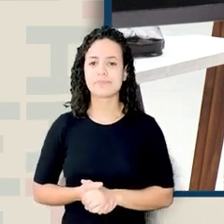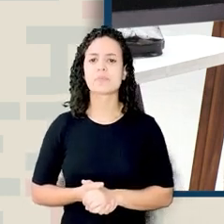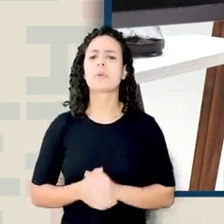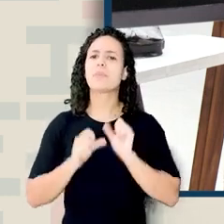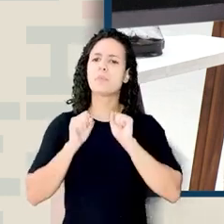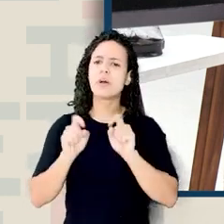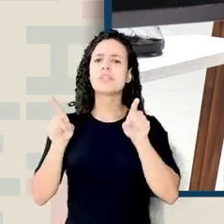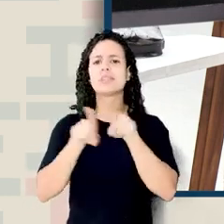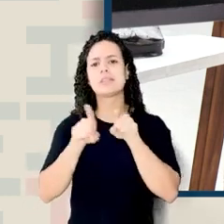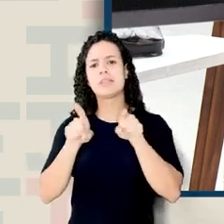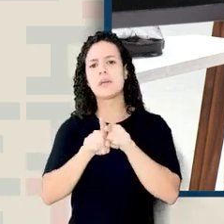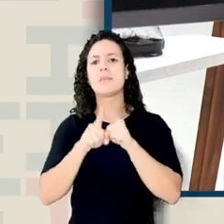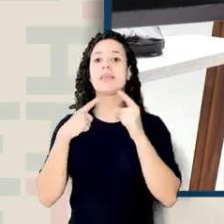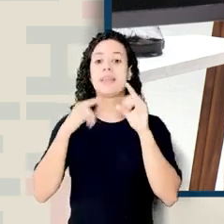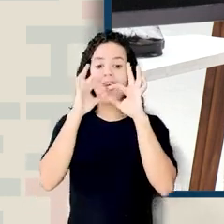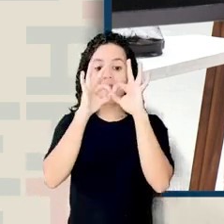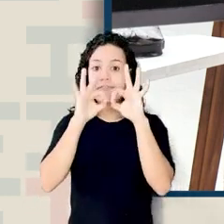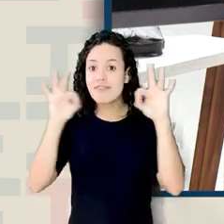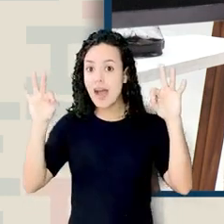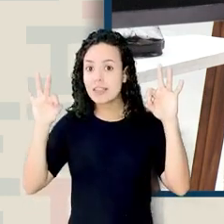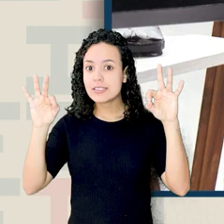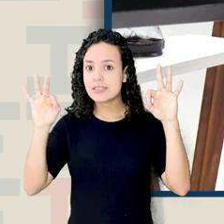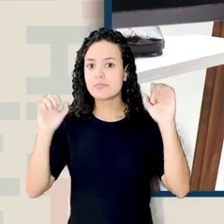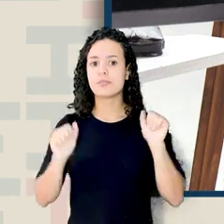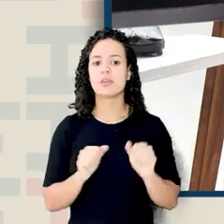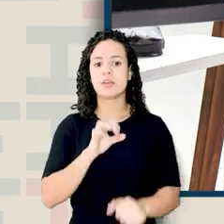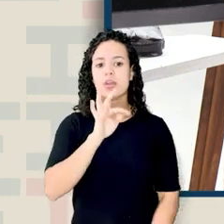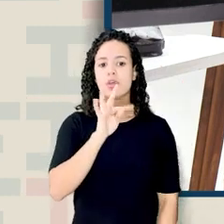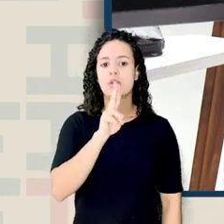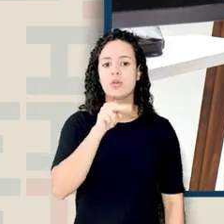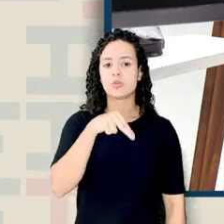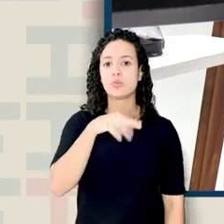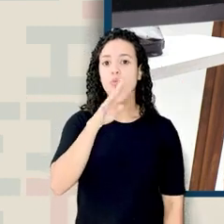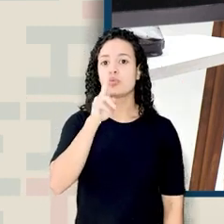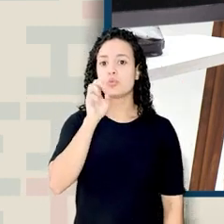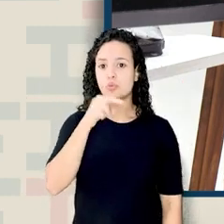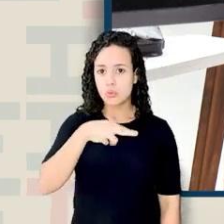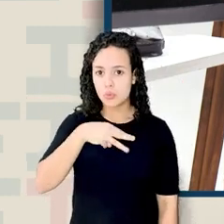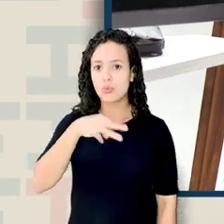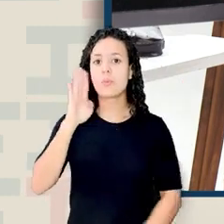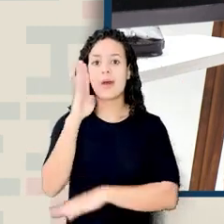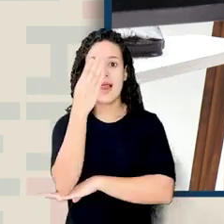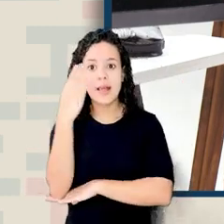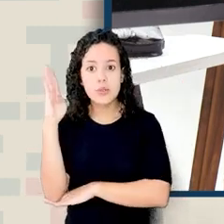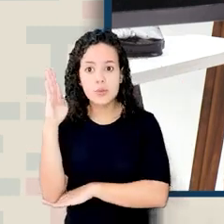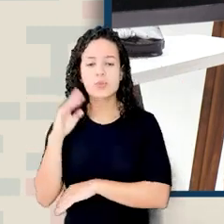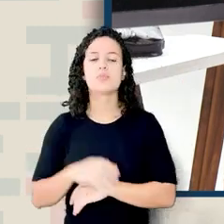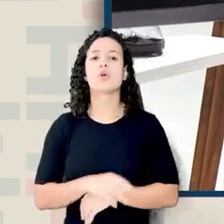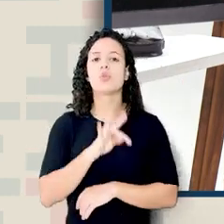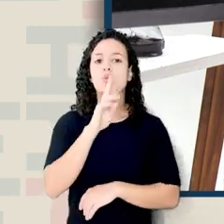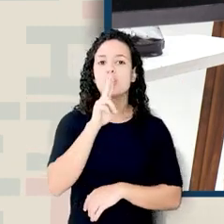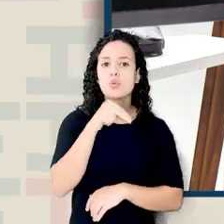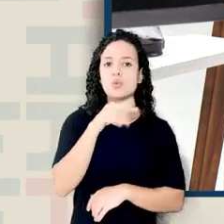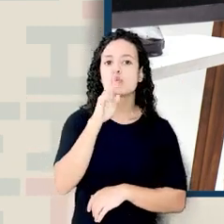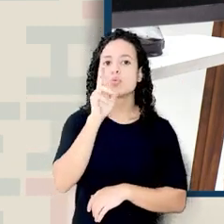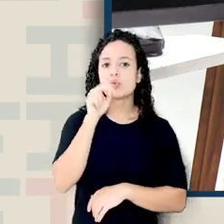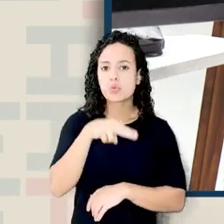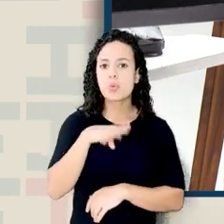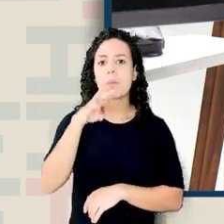Posso brincar também com a seguinte frase. Tum, tum, maracatum, tum, tum,